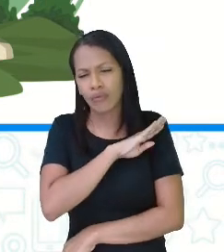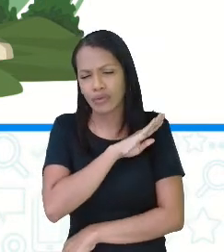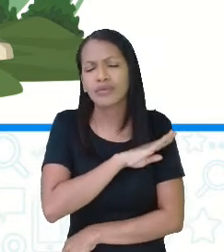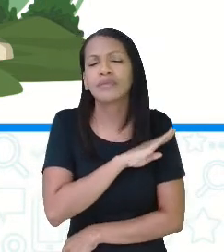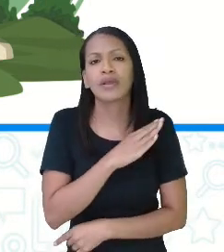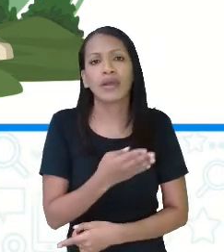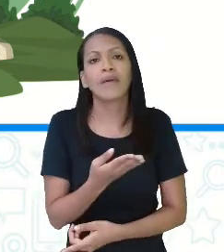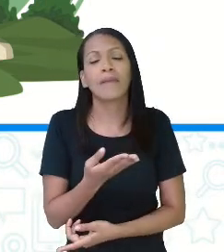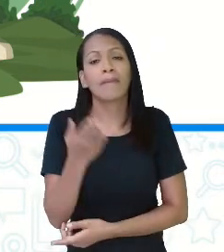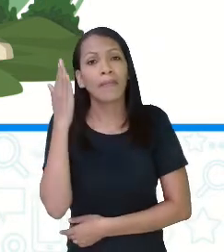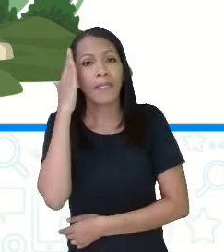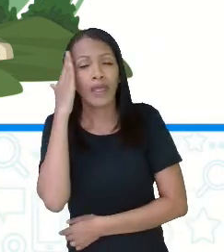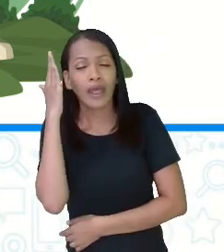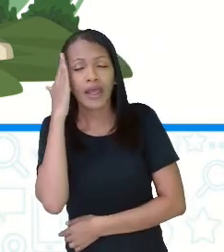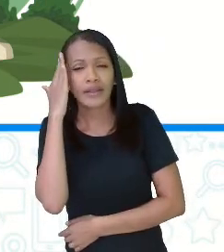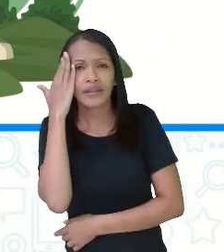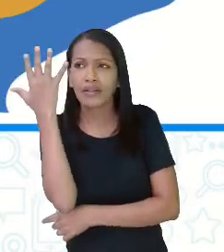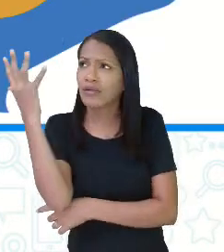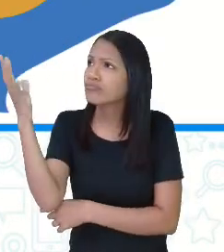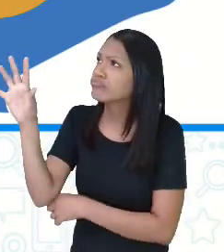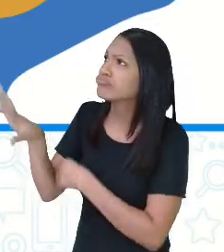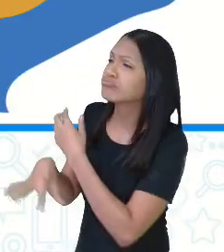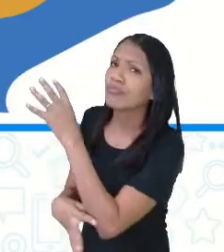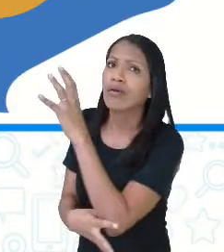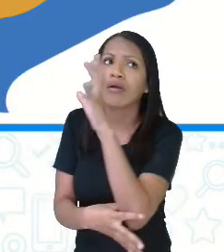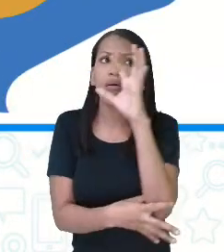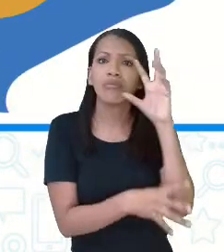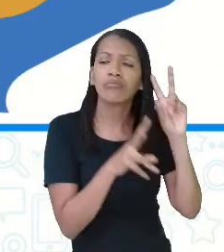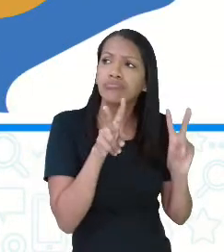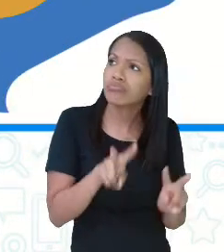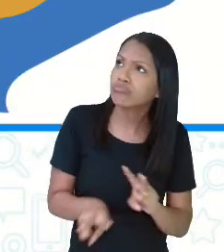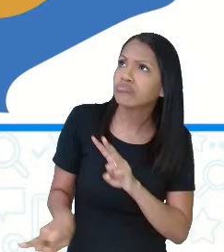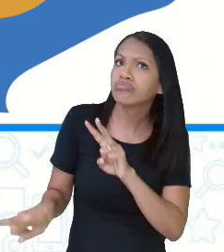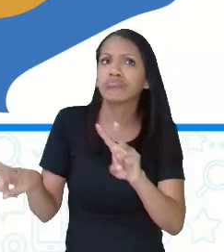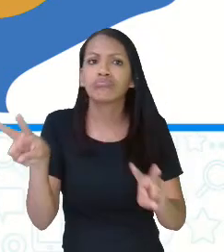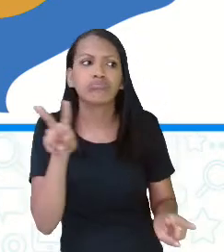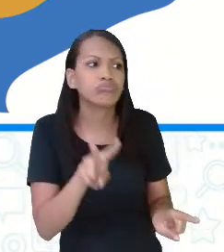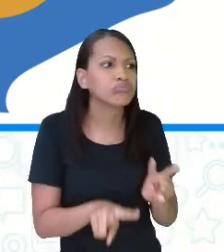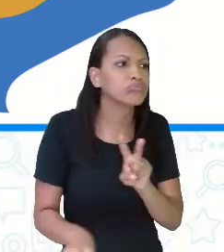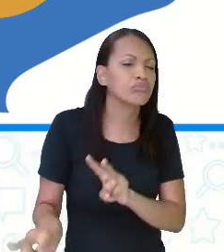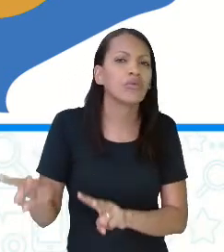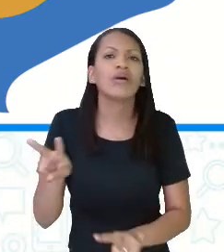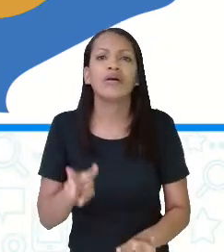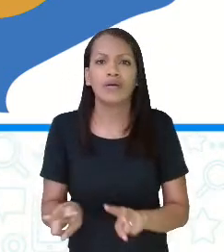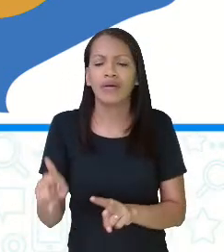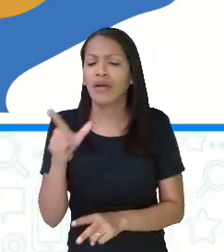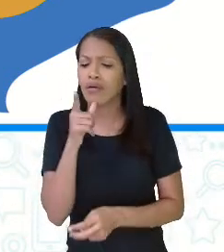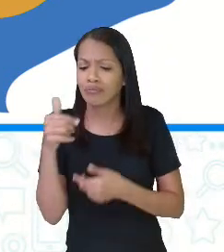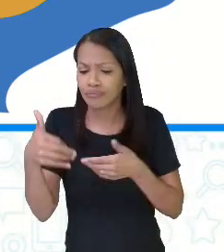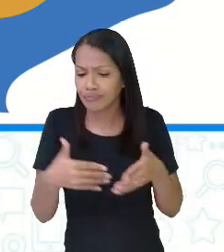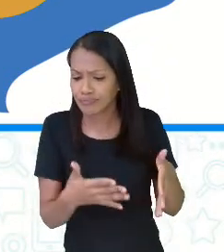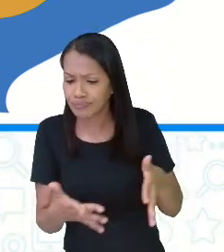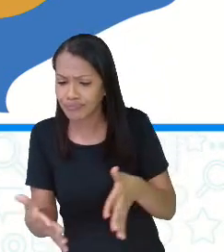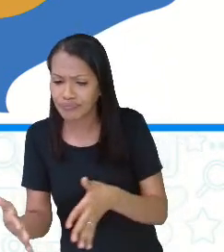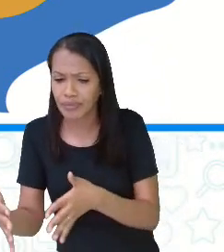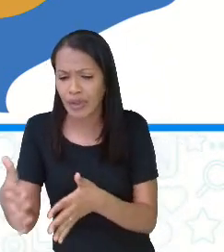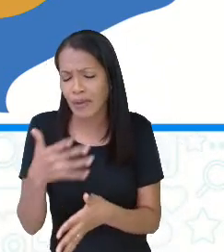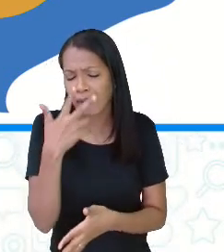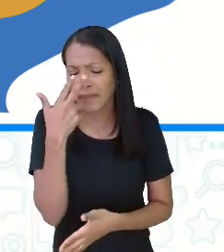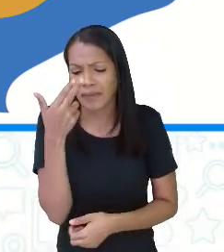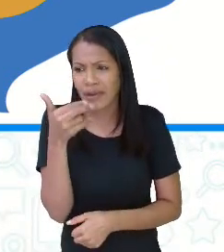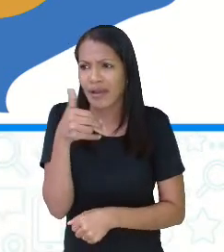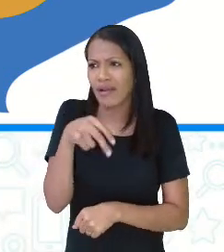coração, a voz da natureza, o choro do nosso chão. O canto da mãe d'água, que na dança com o